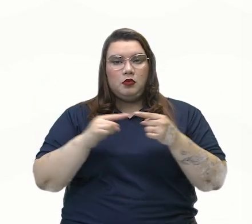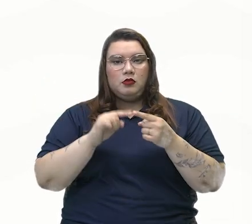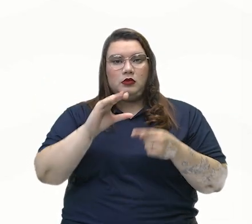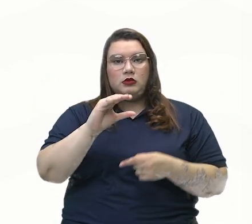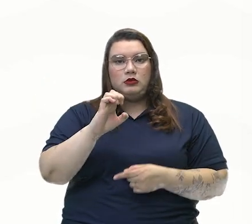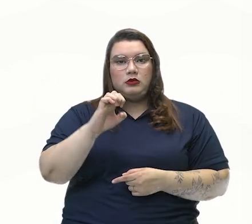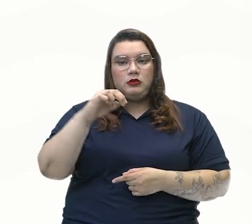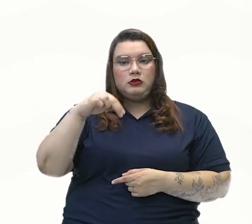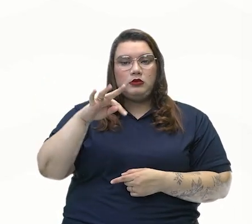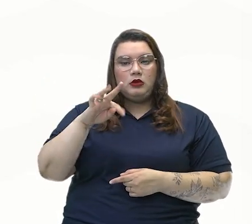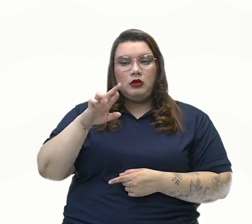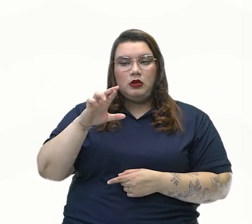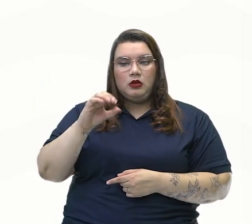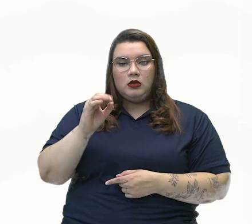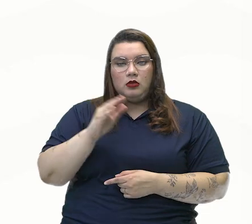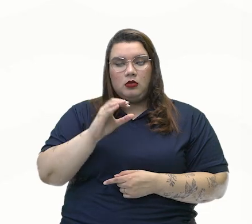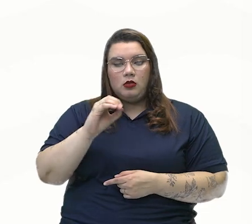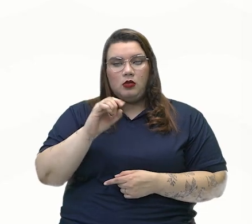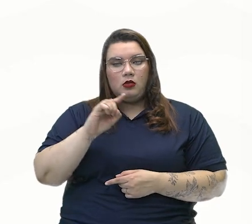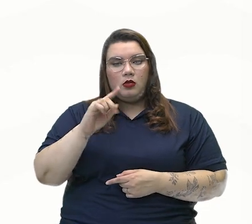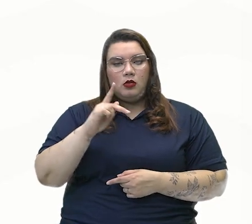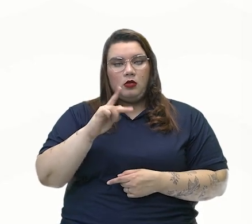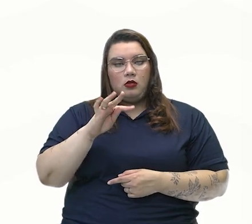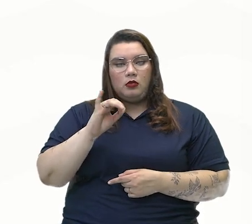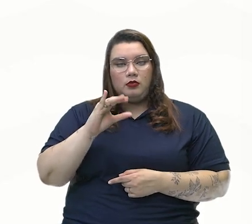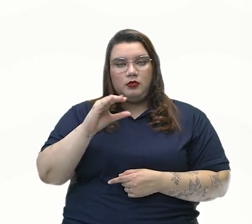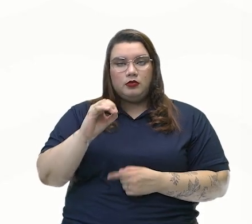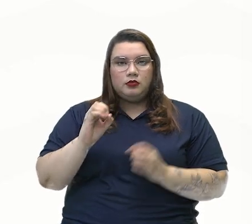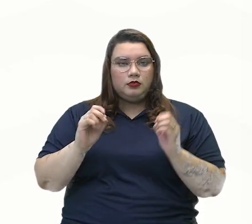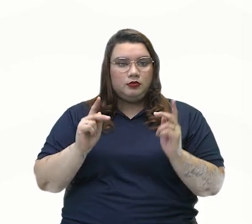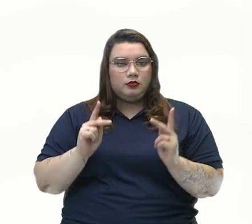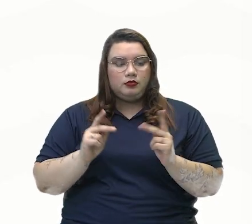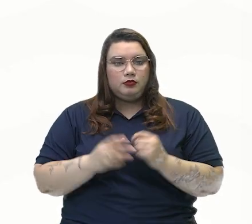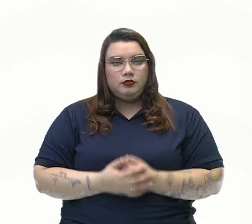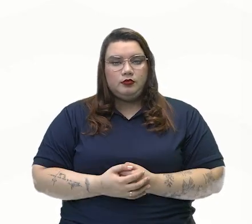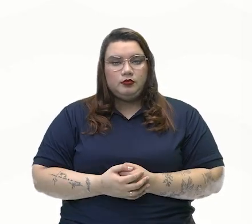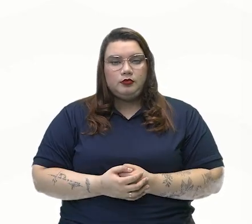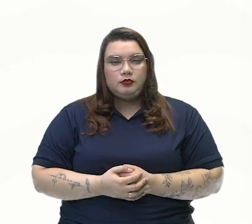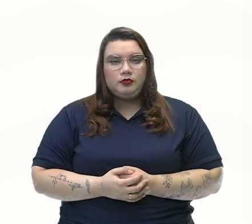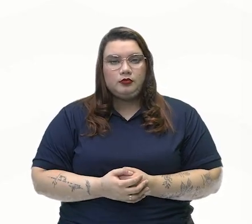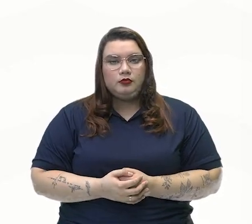lente está aqui no meio, né? Que corresponde lá nos espelhos à questão do vértice.